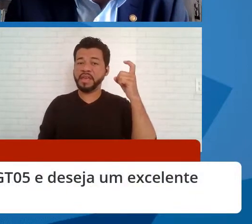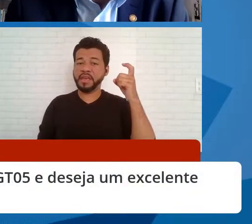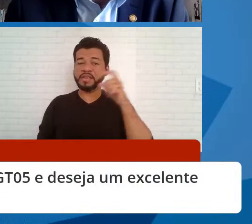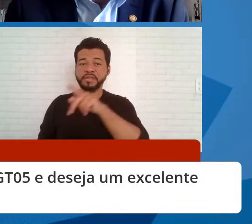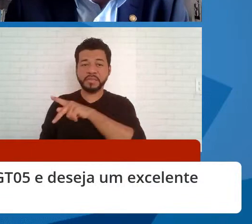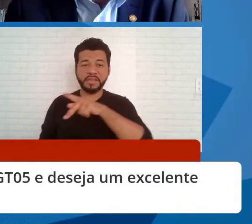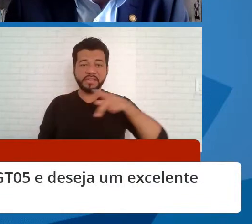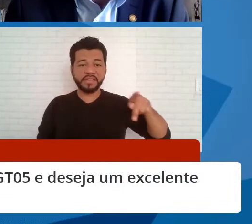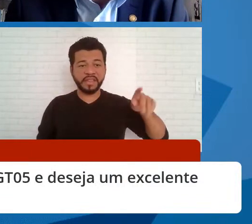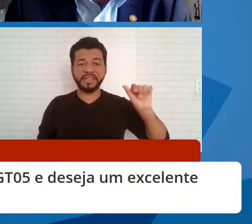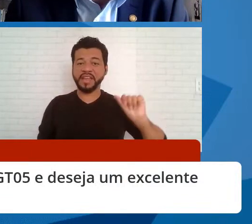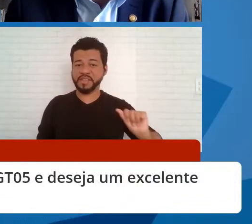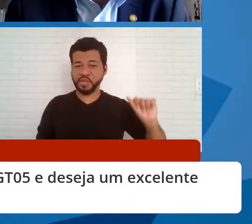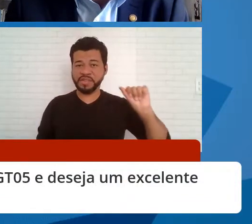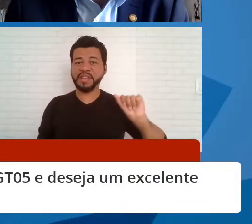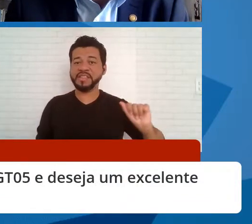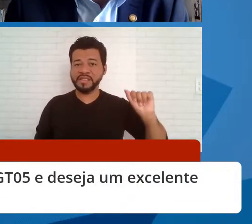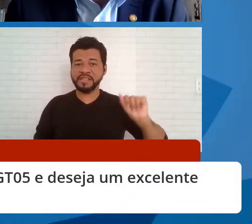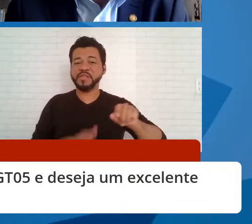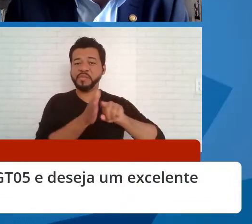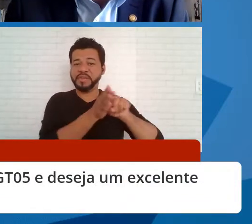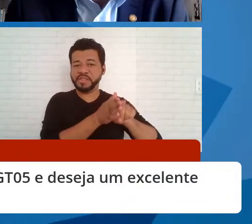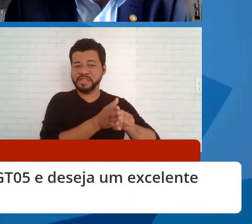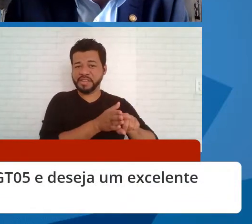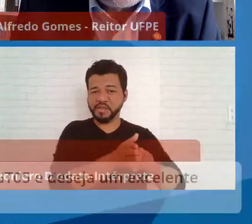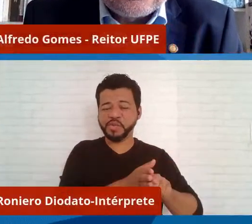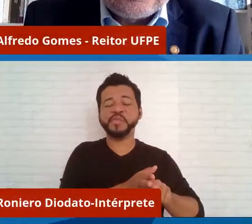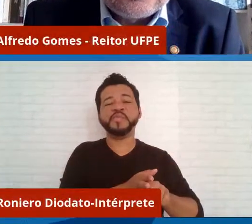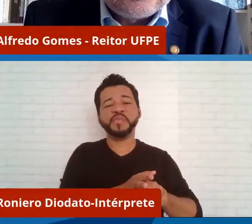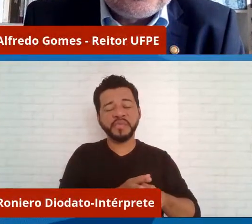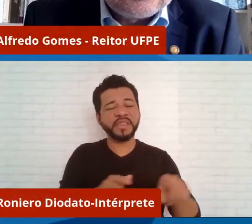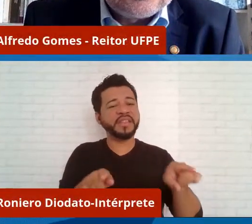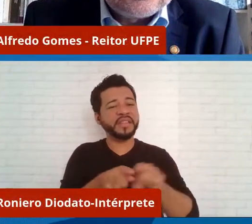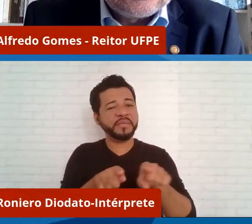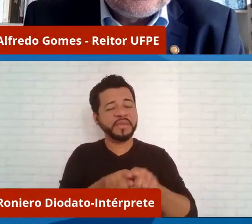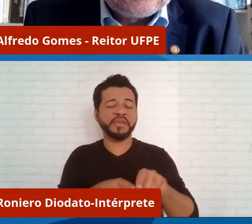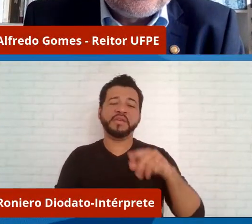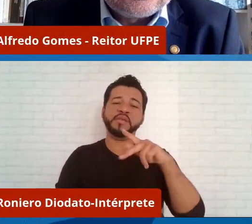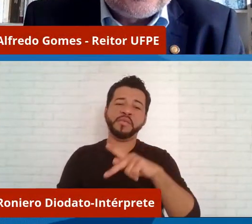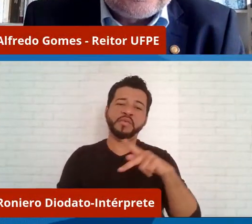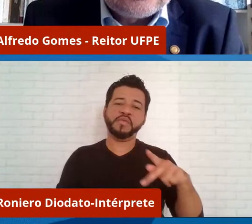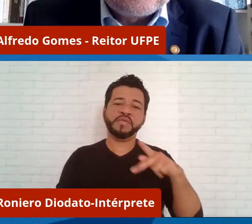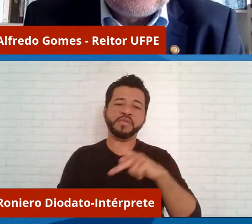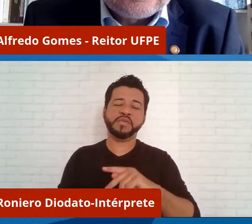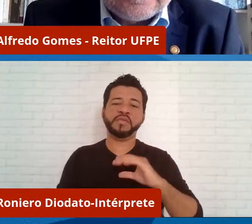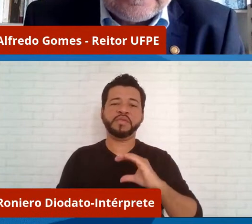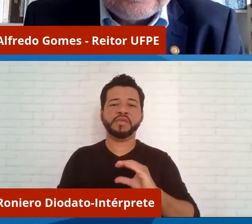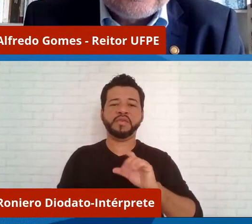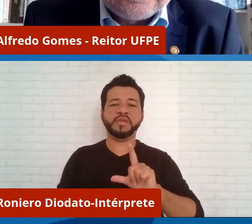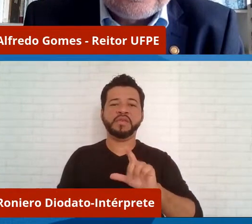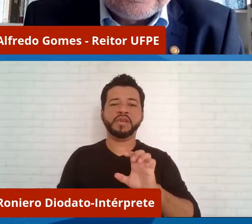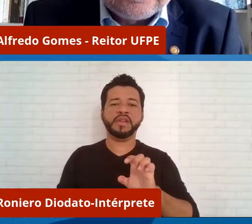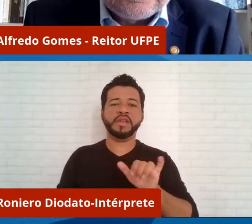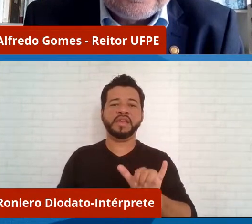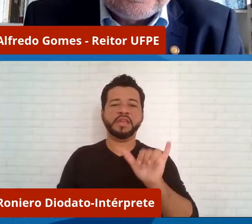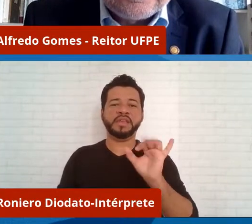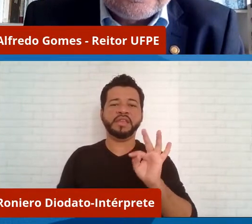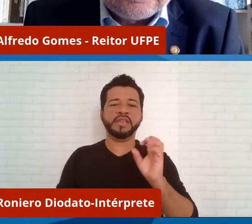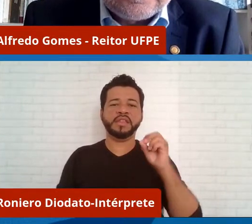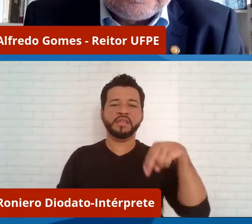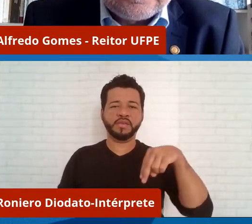associação, professora Maria Dineia e professor Cleiton Oliveira. Então, eu queria, assim,